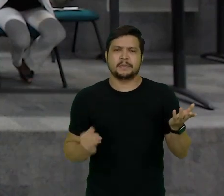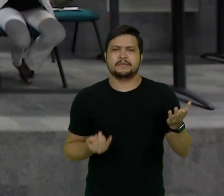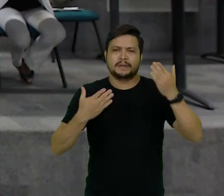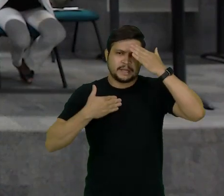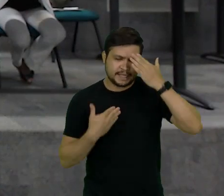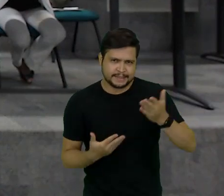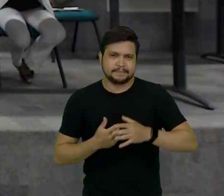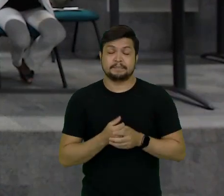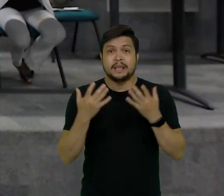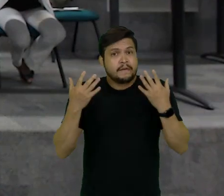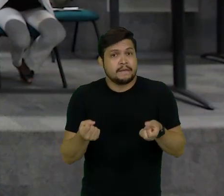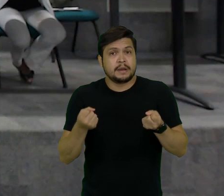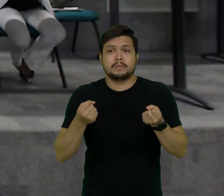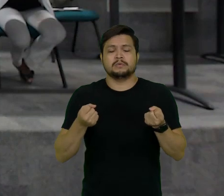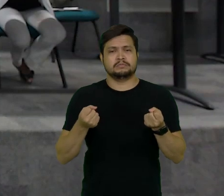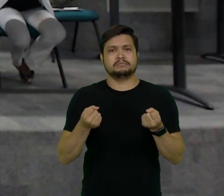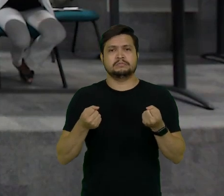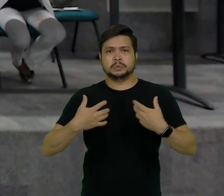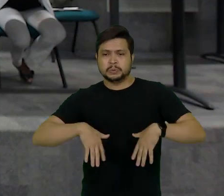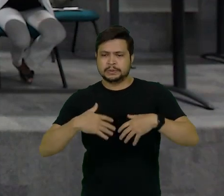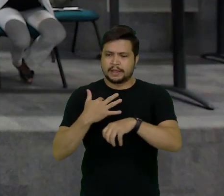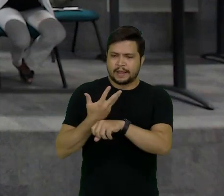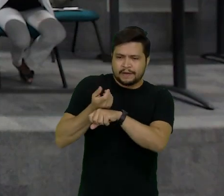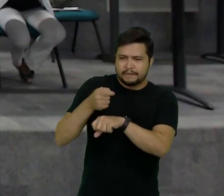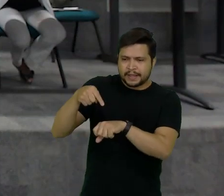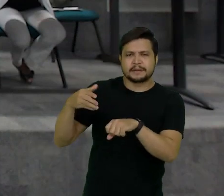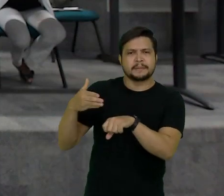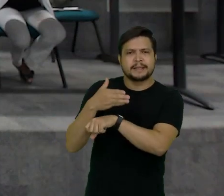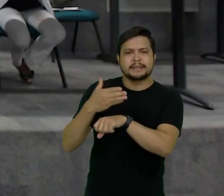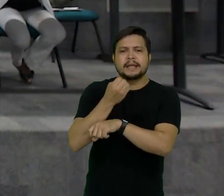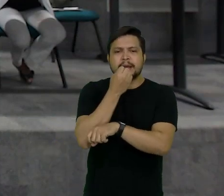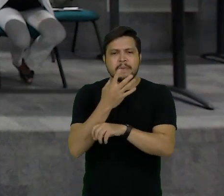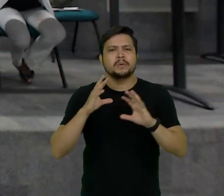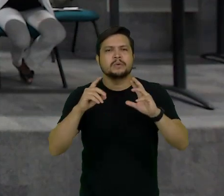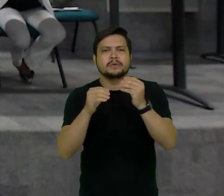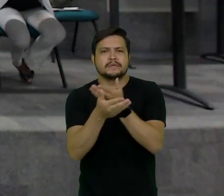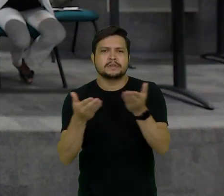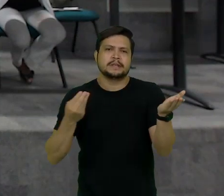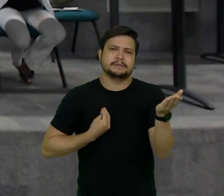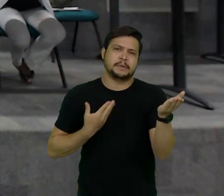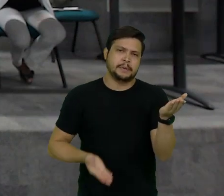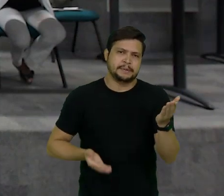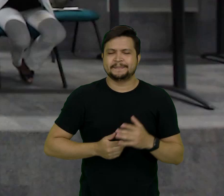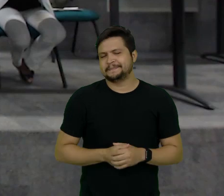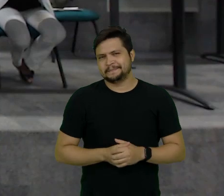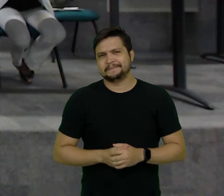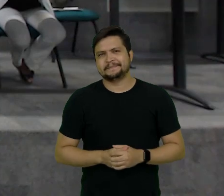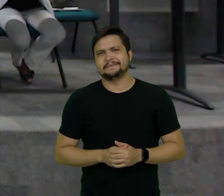simpósio maravilhoso, né? E que bom que todos estão aqui.